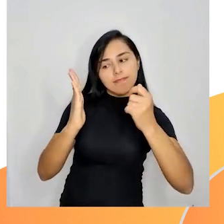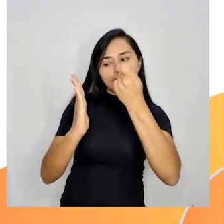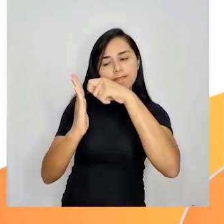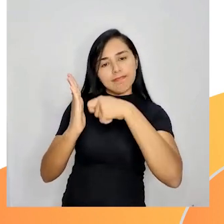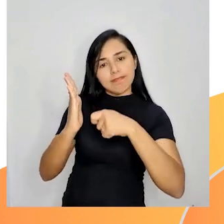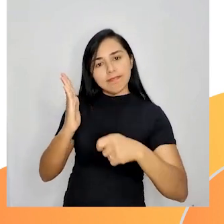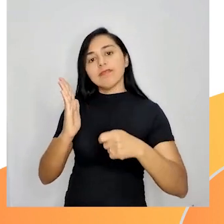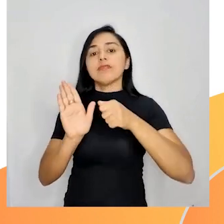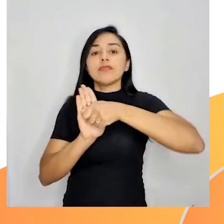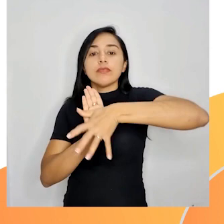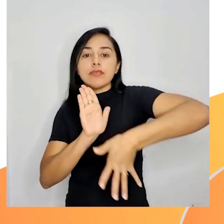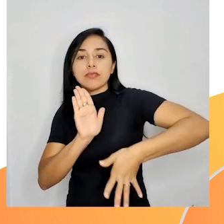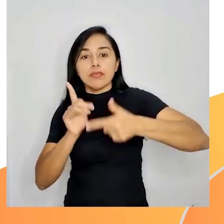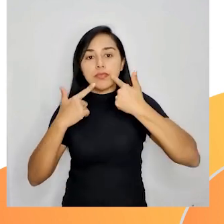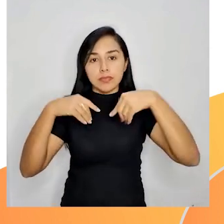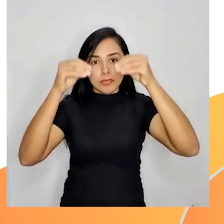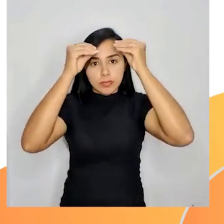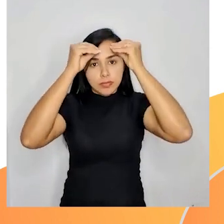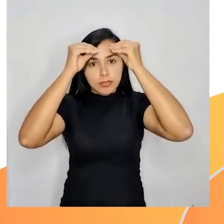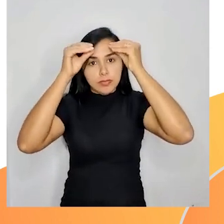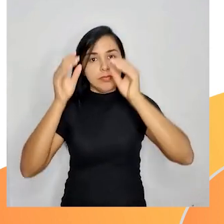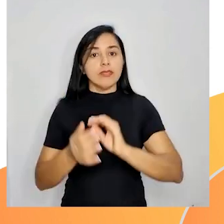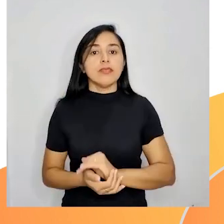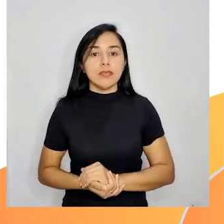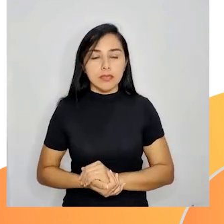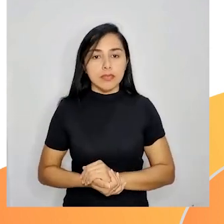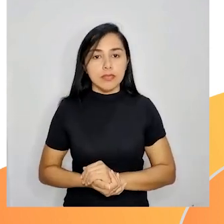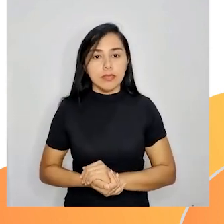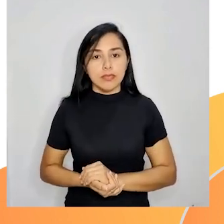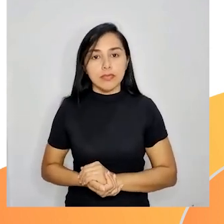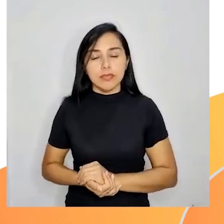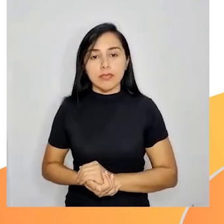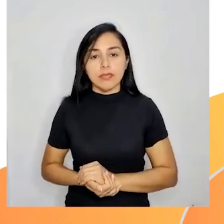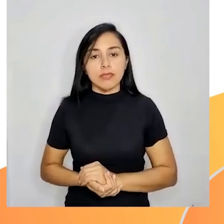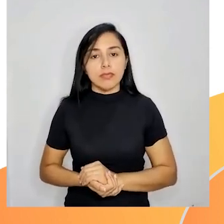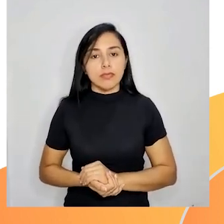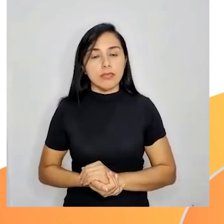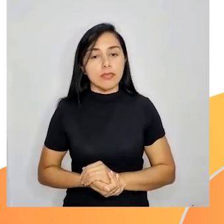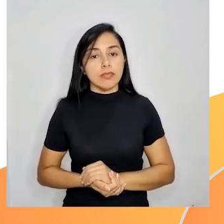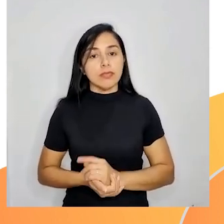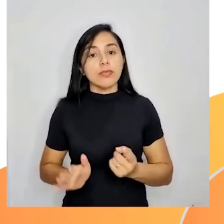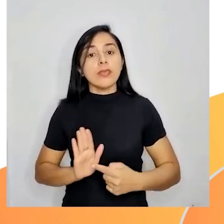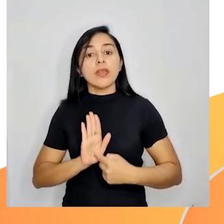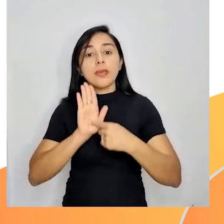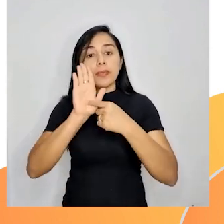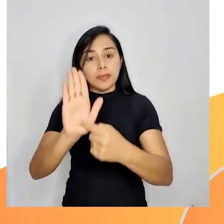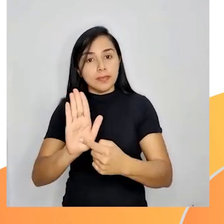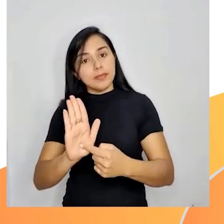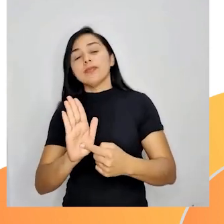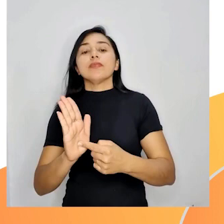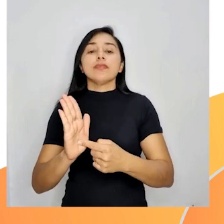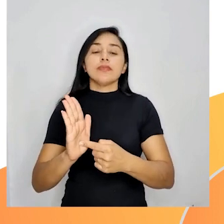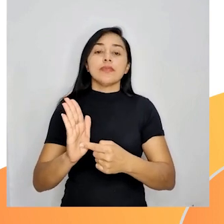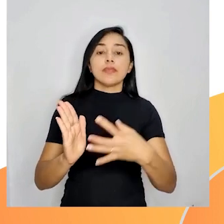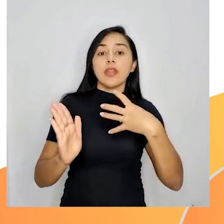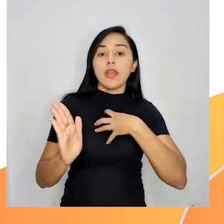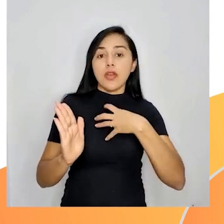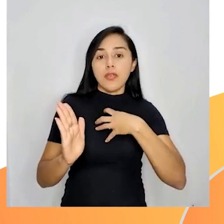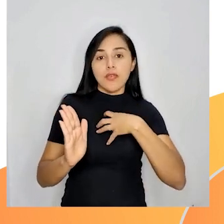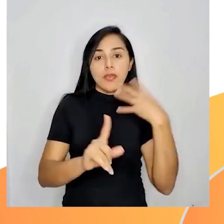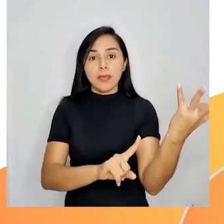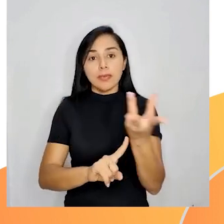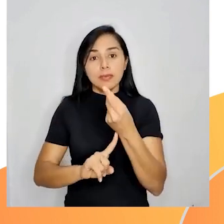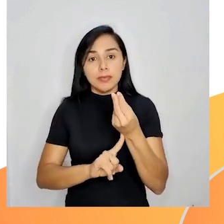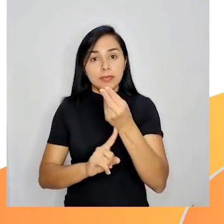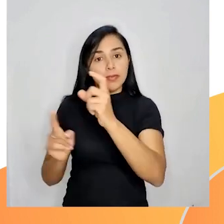de linguagem no texto, ele traz ali a estética permeando